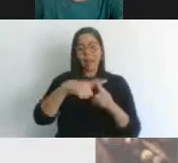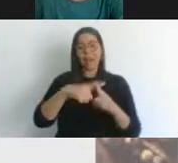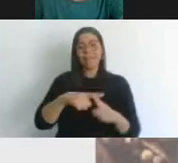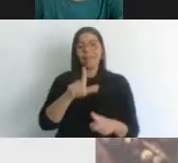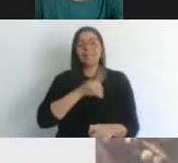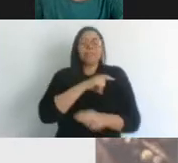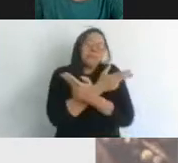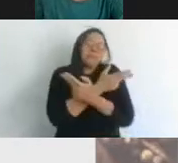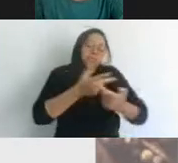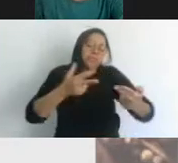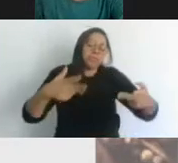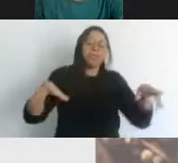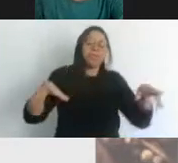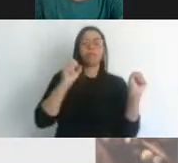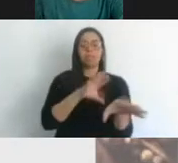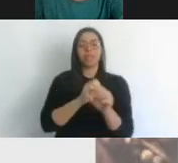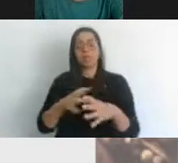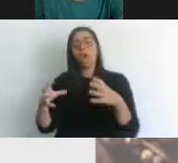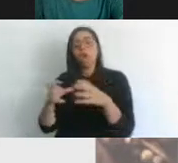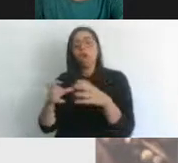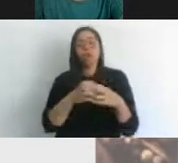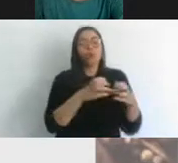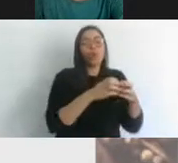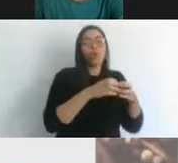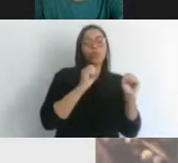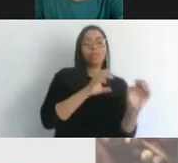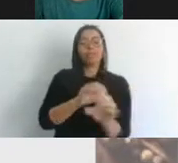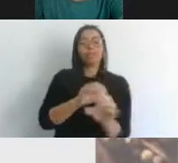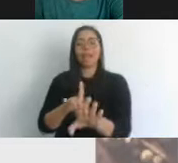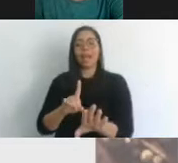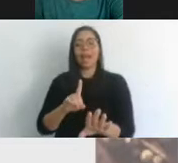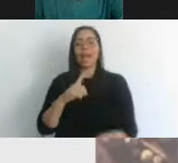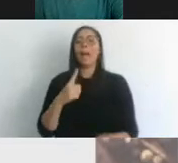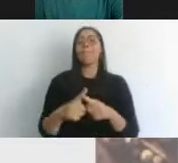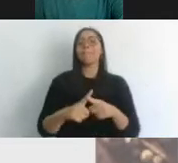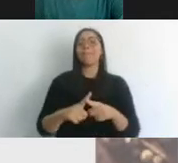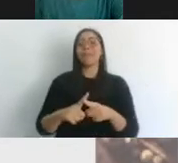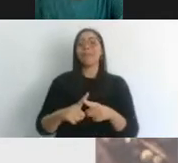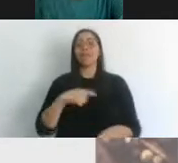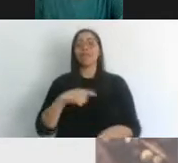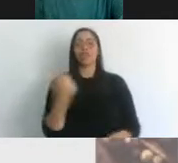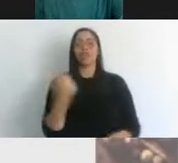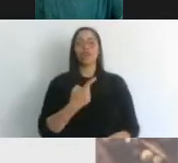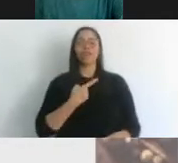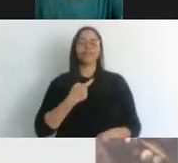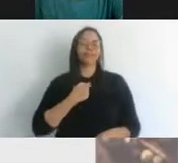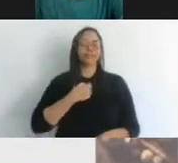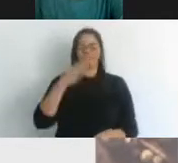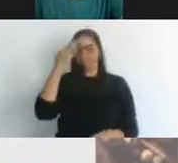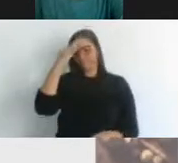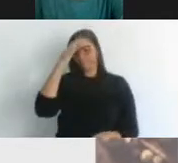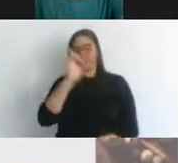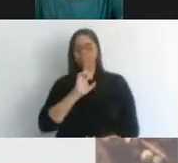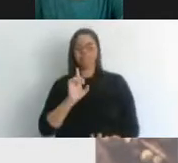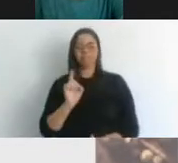grupos originais tem um monte de coisa para nos ensinar e nós nos recusamos a aprender Esse é o baba tem também não ajuda